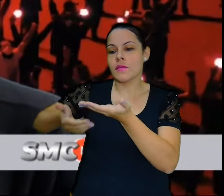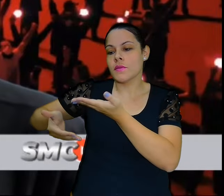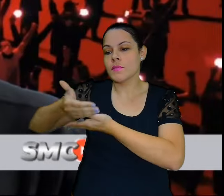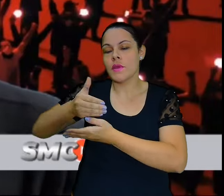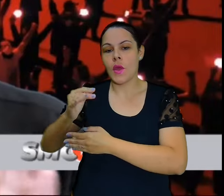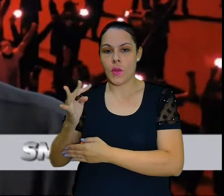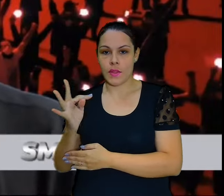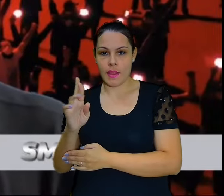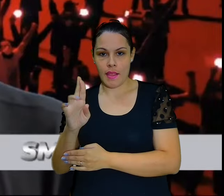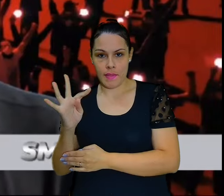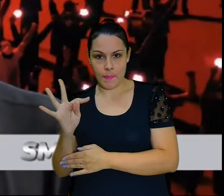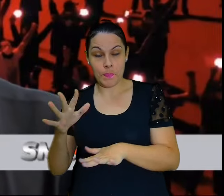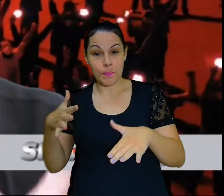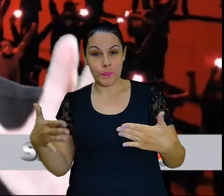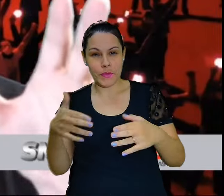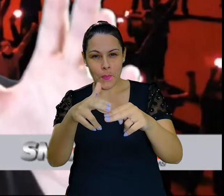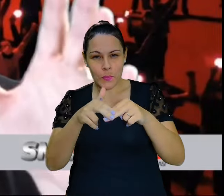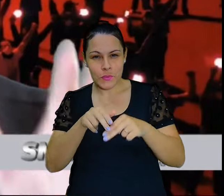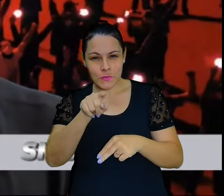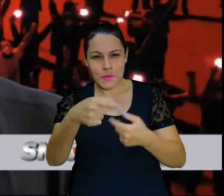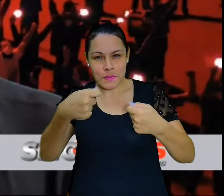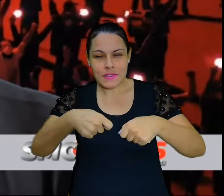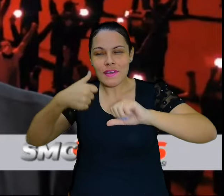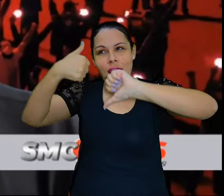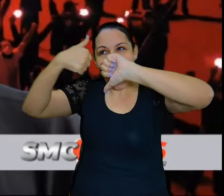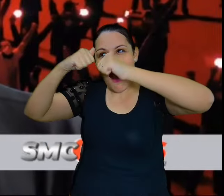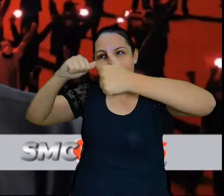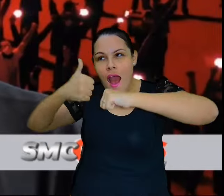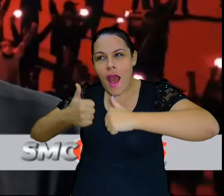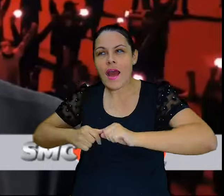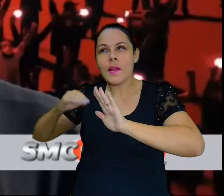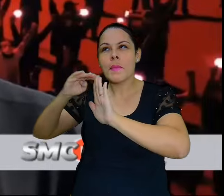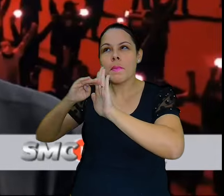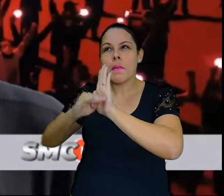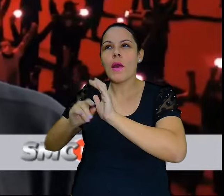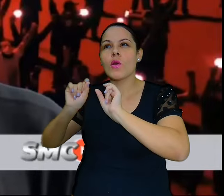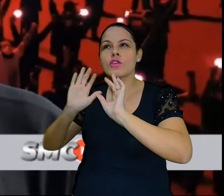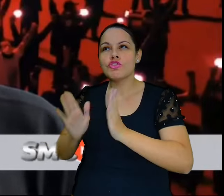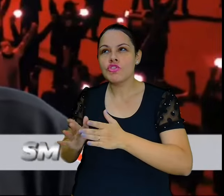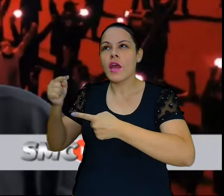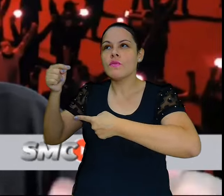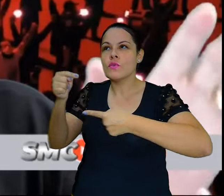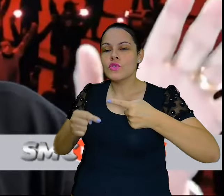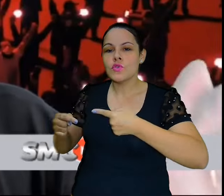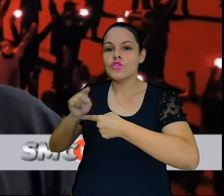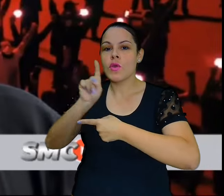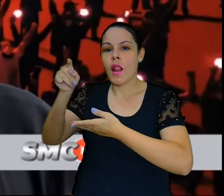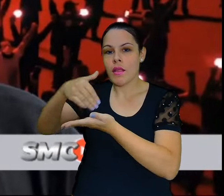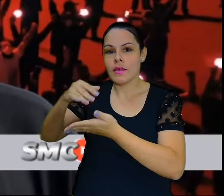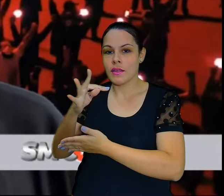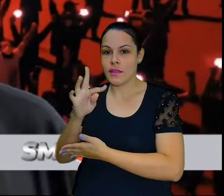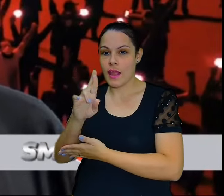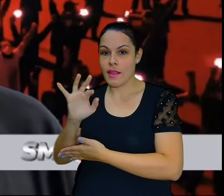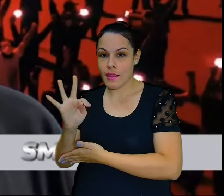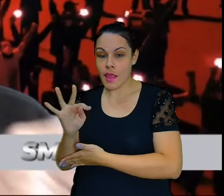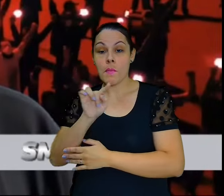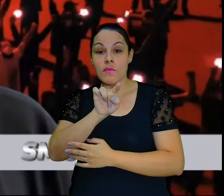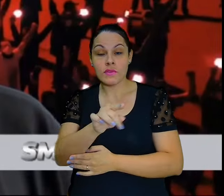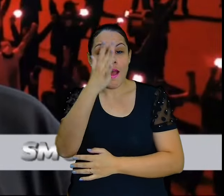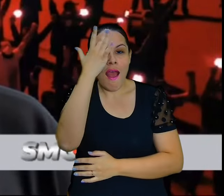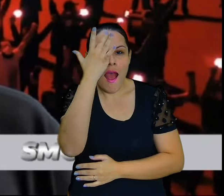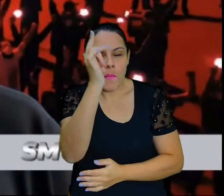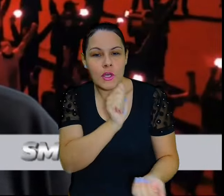tribunal por isso analise bem a discussão que foi feita no tribunal para que amanhã você